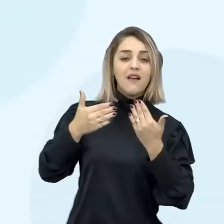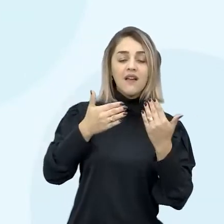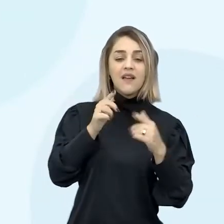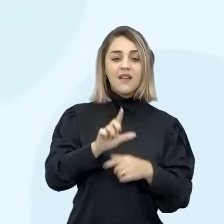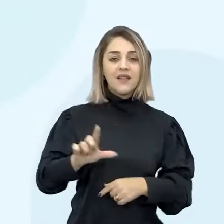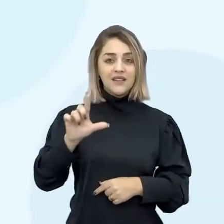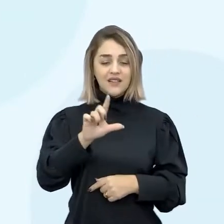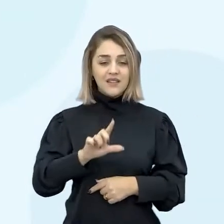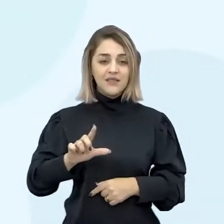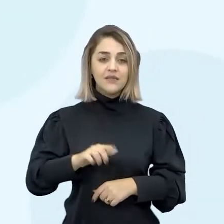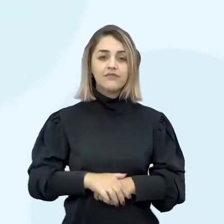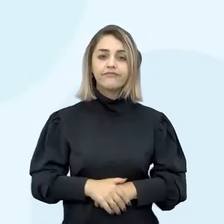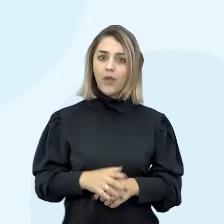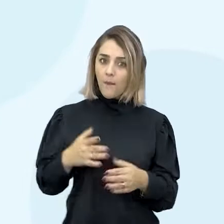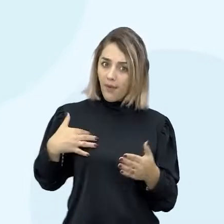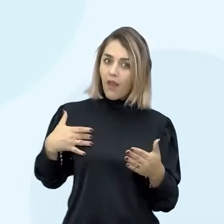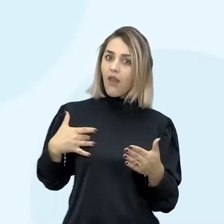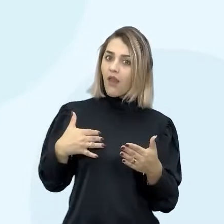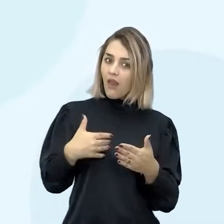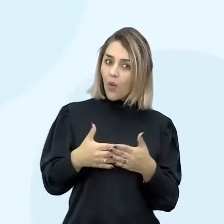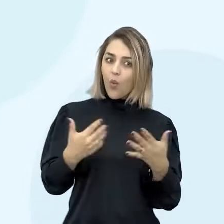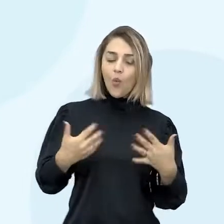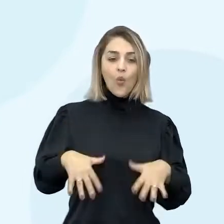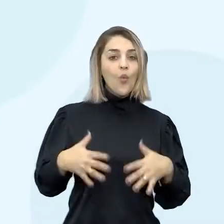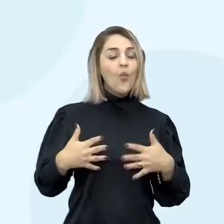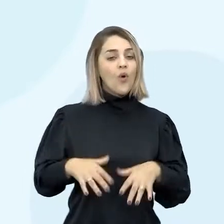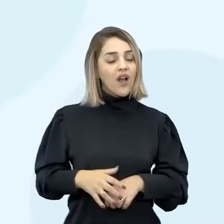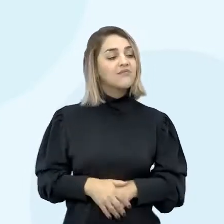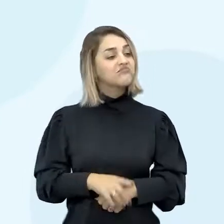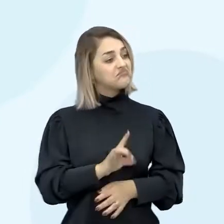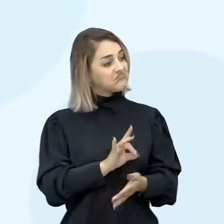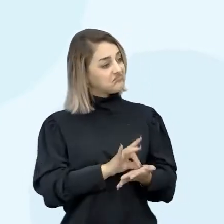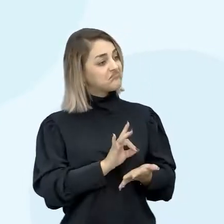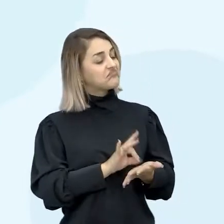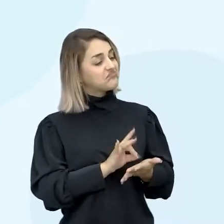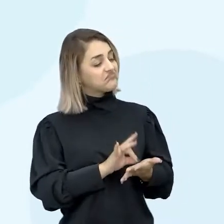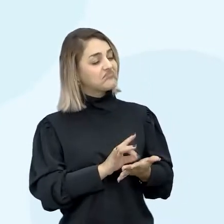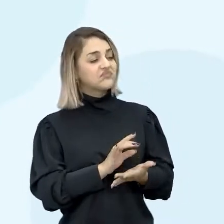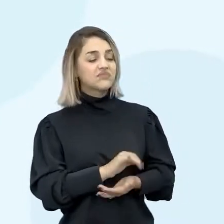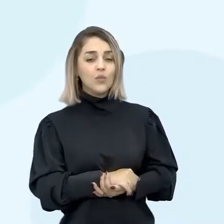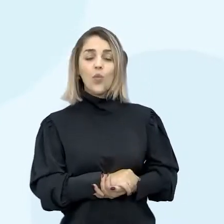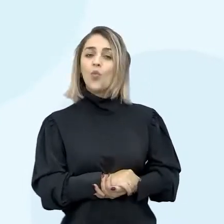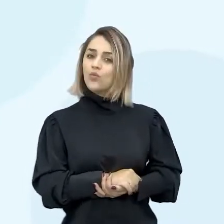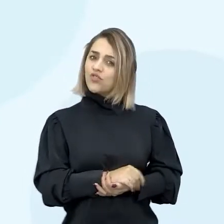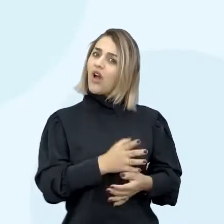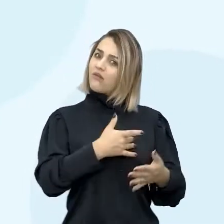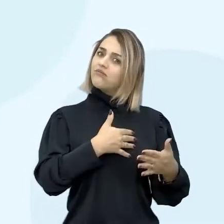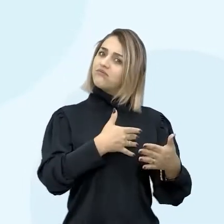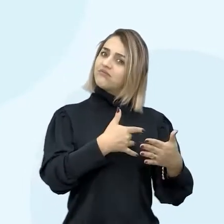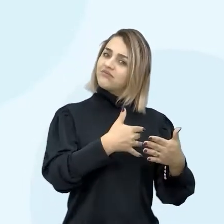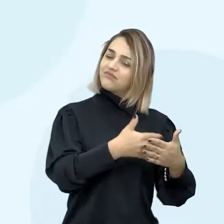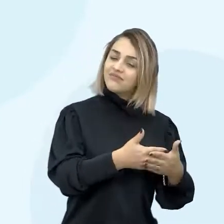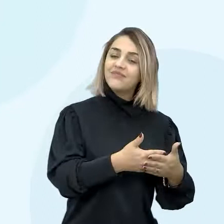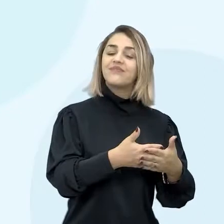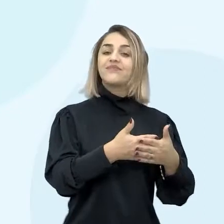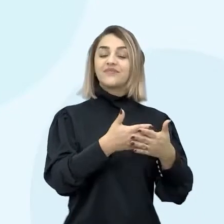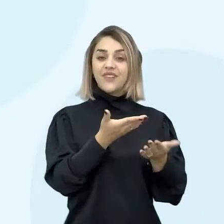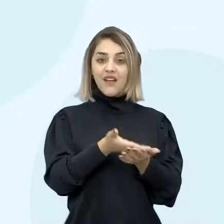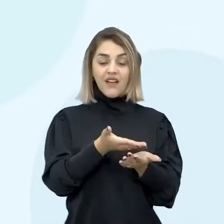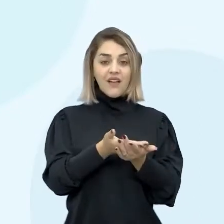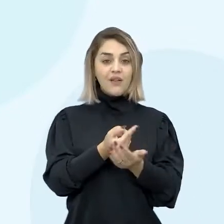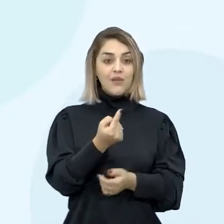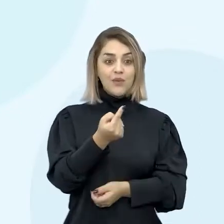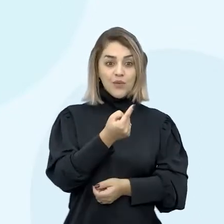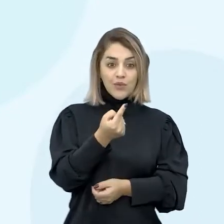caminho que percorremos até aqui, professora Juliana. Nossa, é verdade, nós passamos por tudo isso e a aula 1